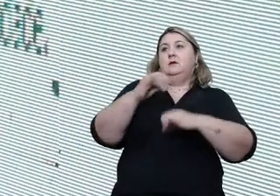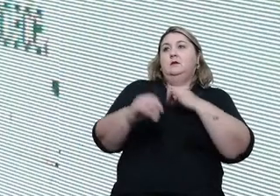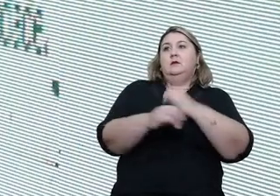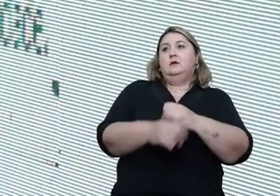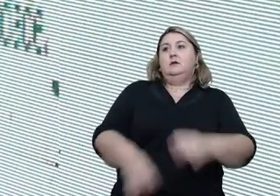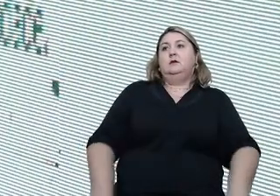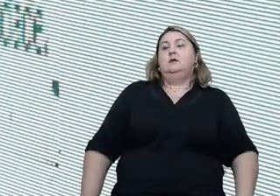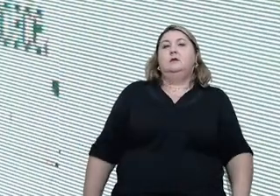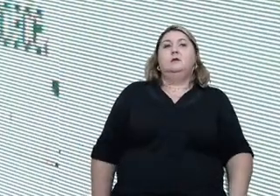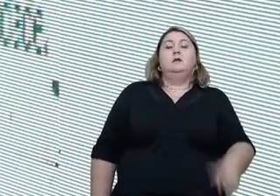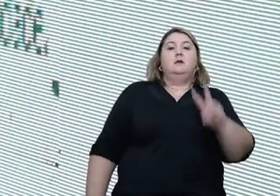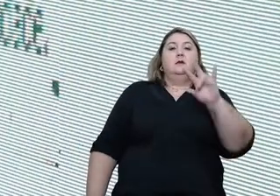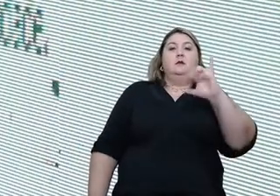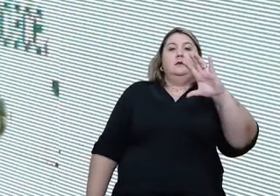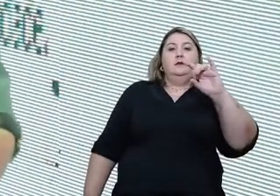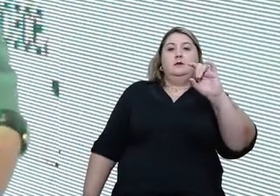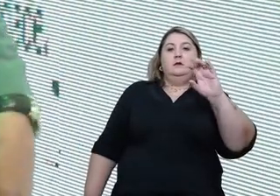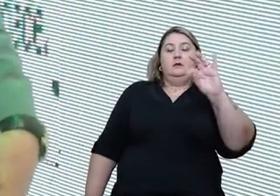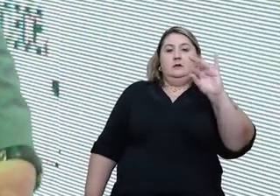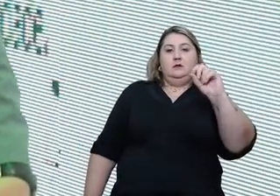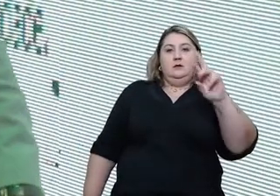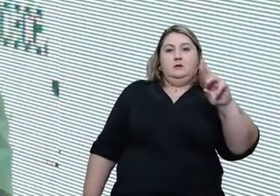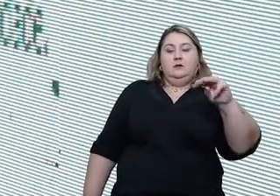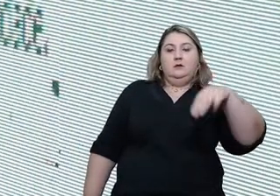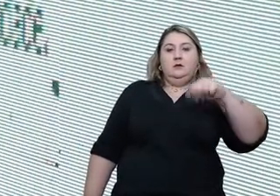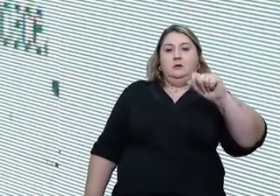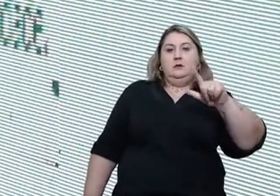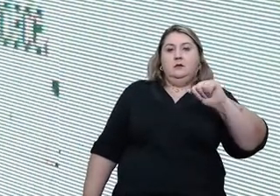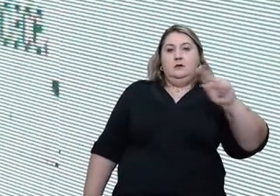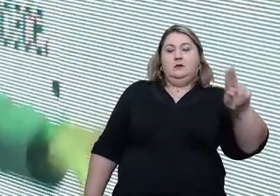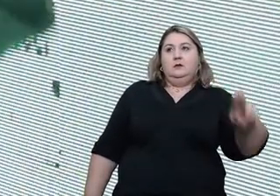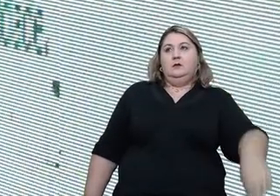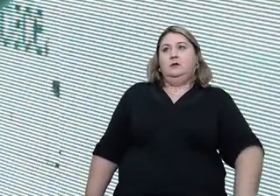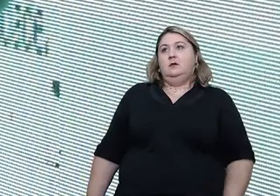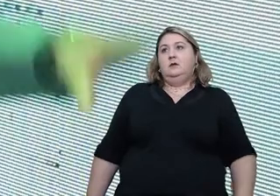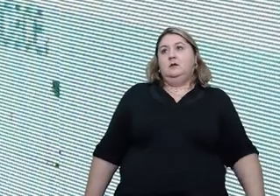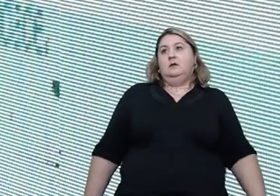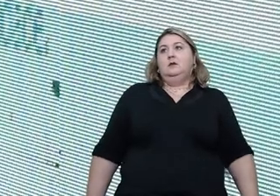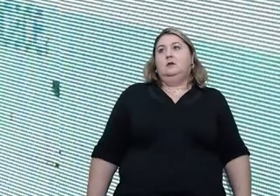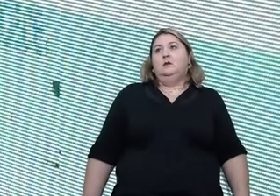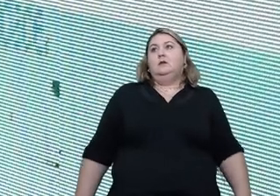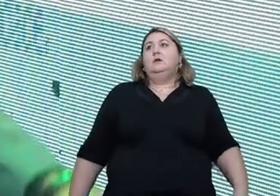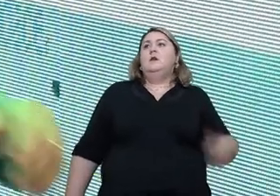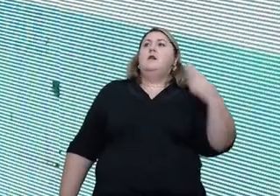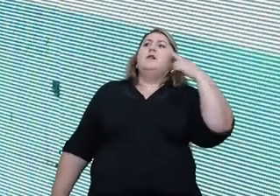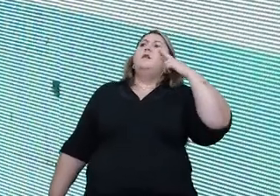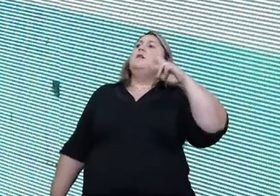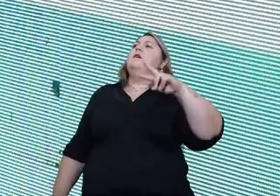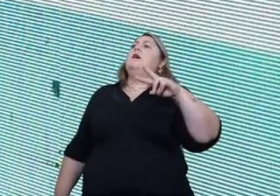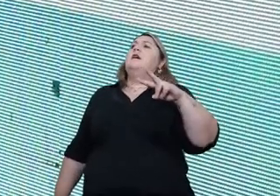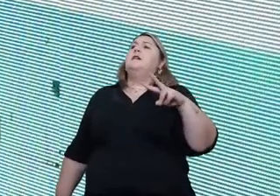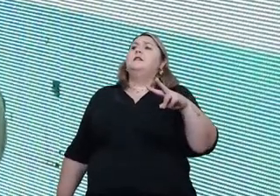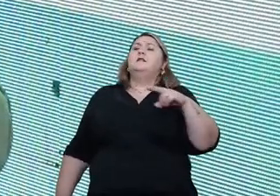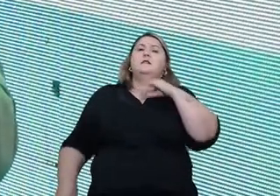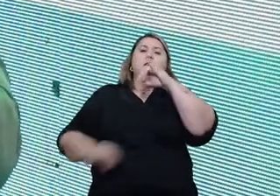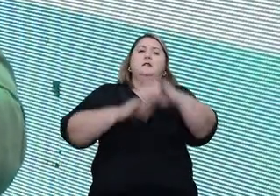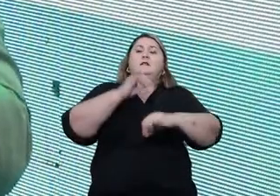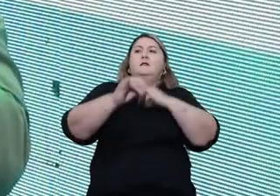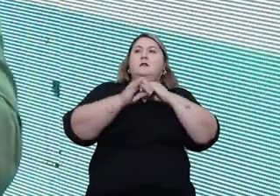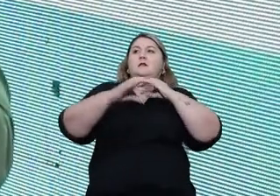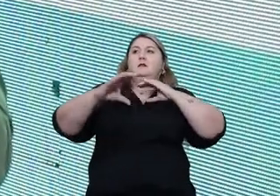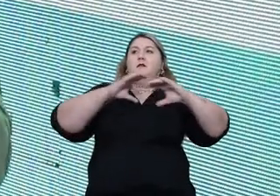nossa atração é Vitor e Malu. E aqui no chat, fiquem à vontade agora, galera, que eu vou ficar olhando no chat aqui. E a equipe